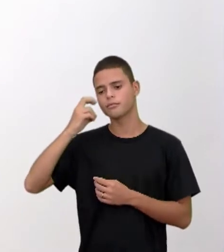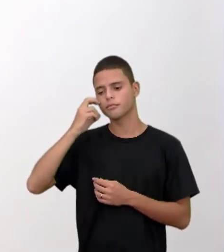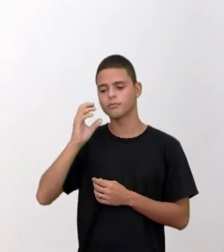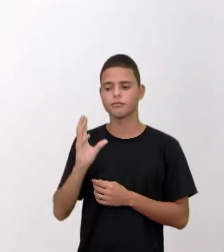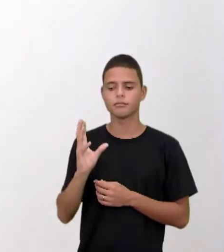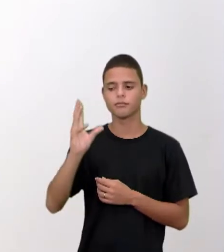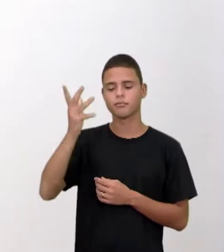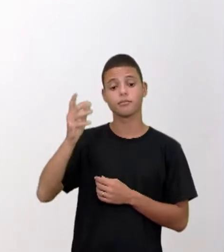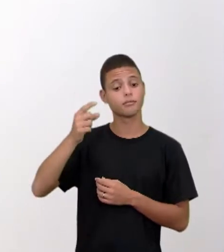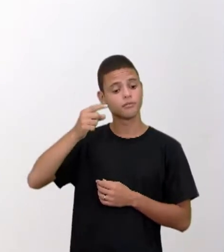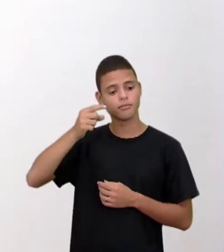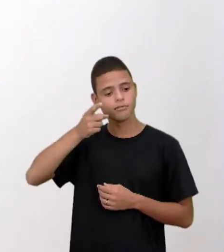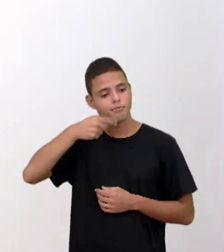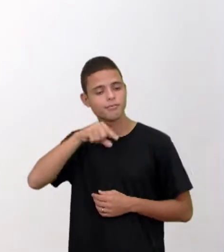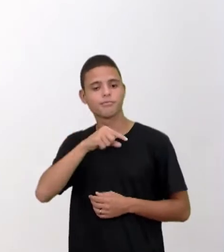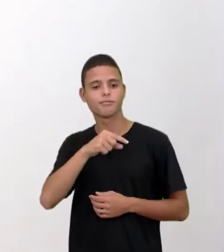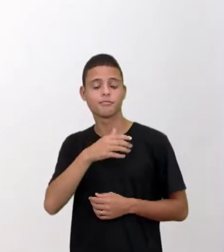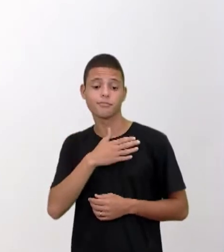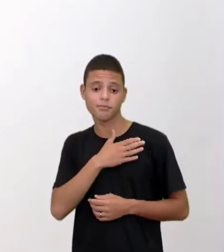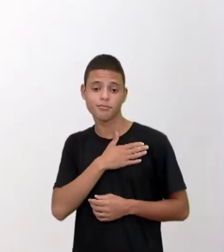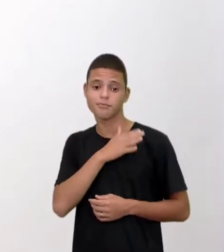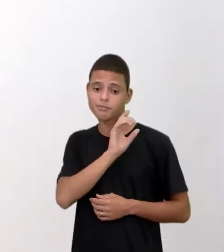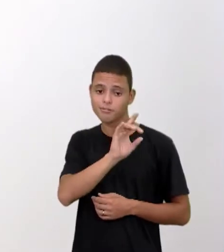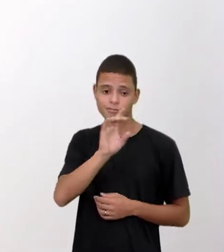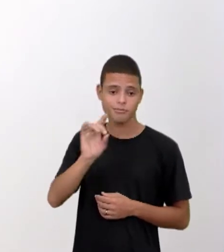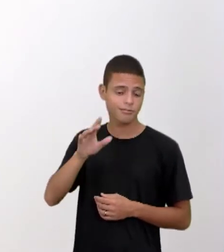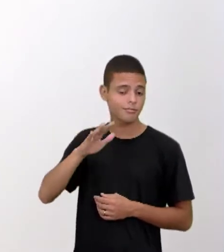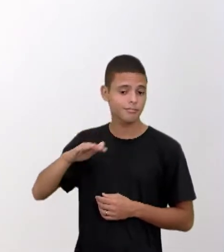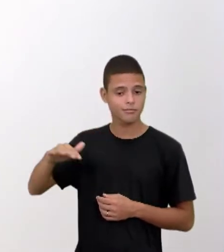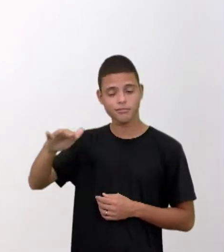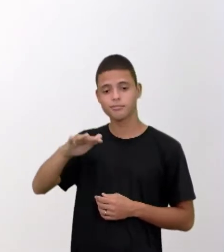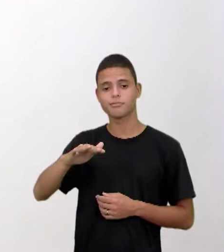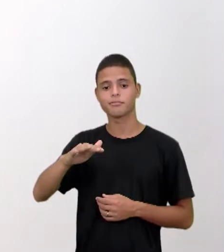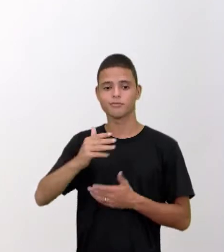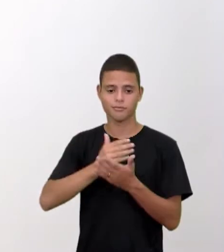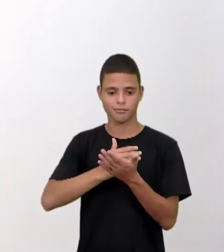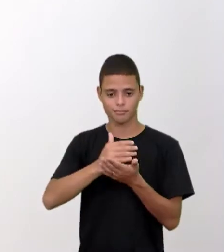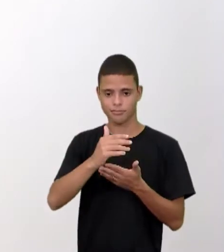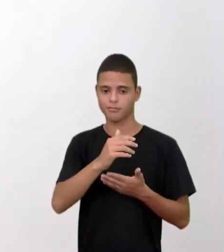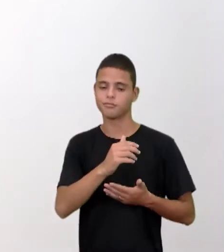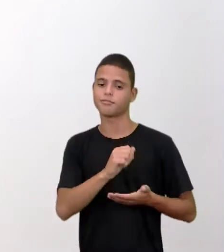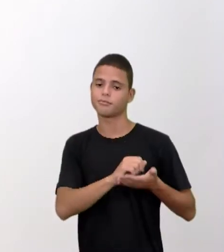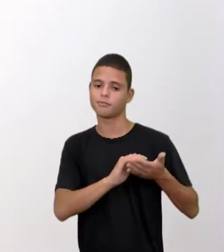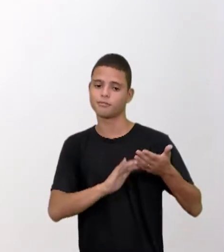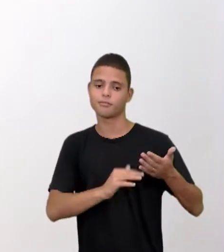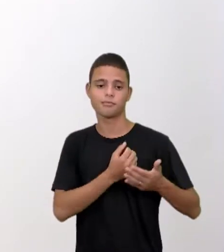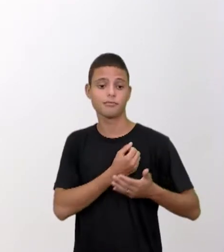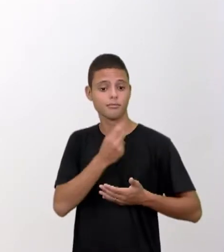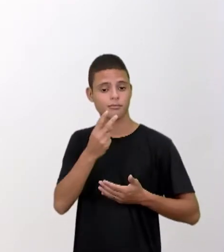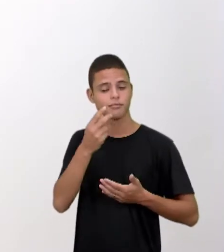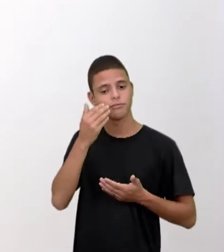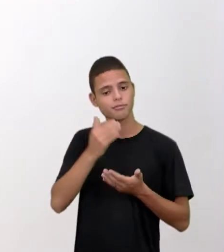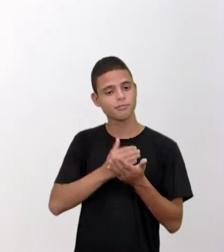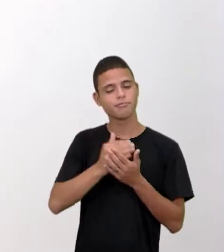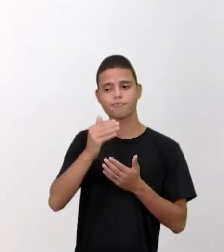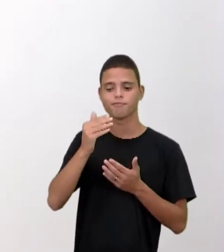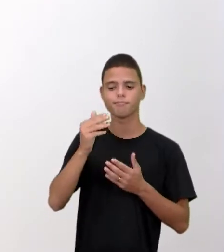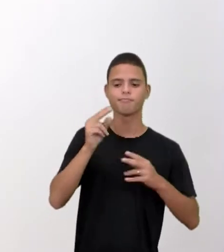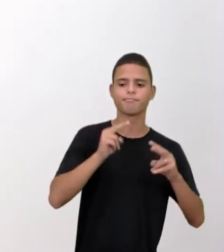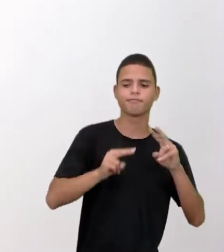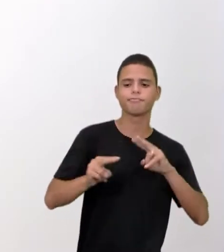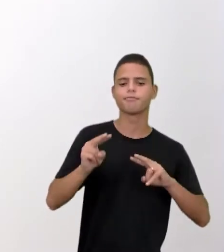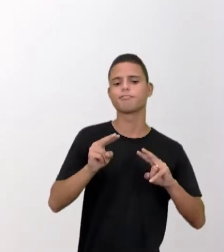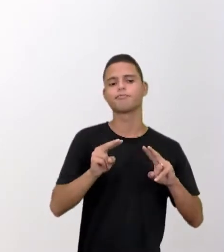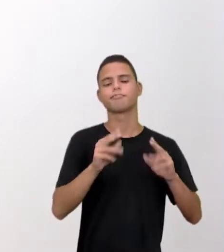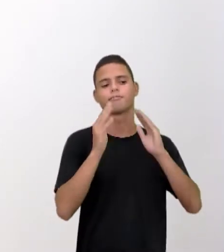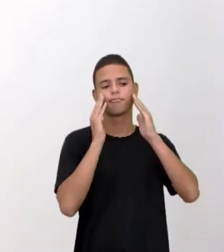nós, né? E o nosso ponto de partida, então, da atividade número 2 é começar a olhar para a